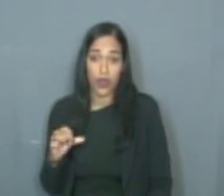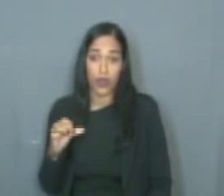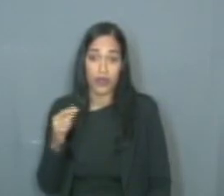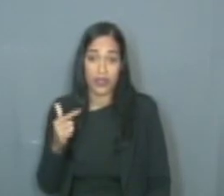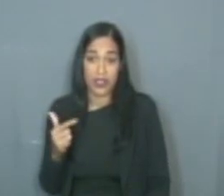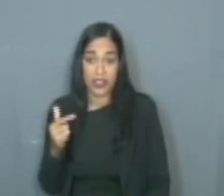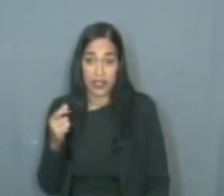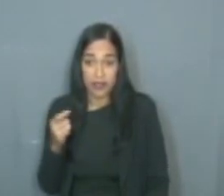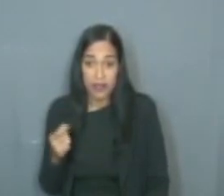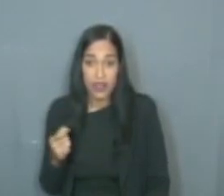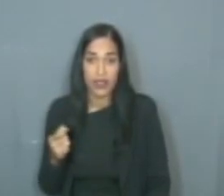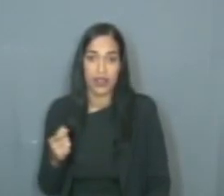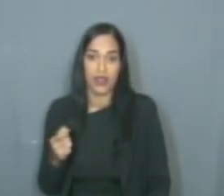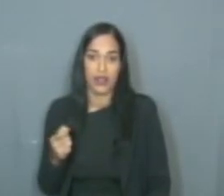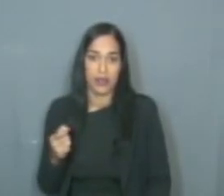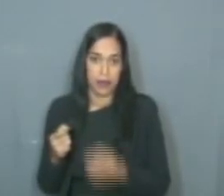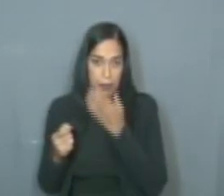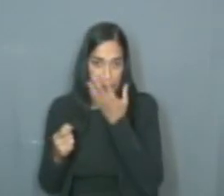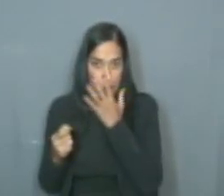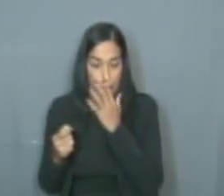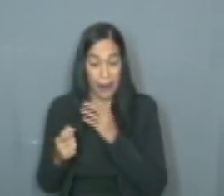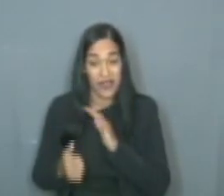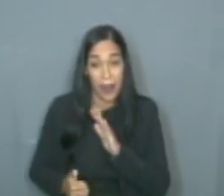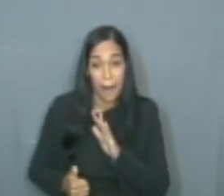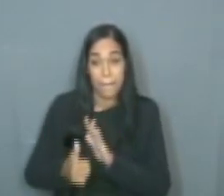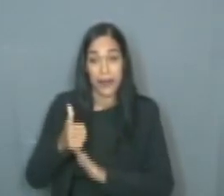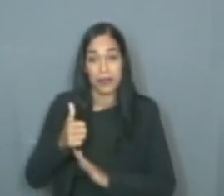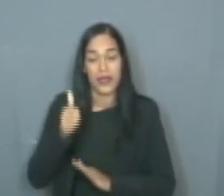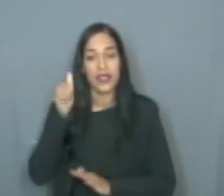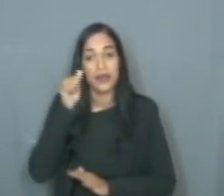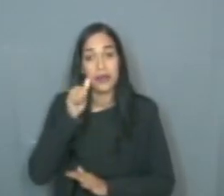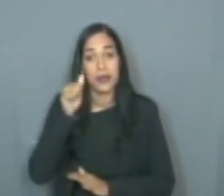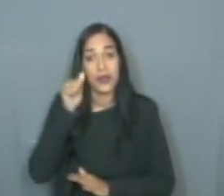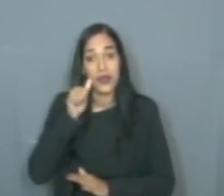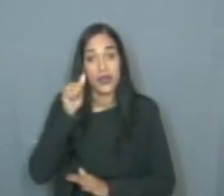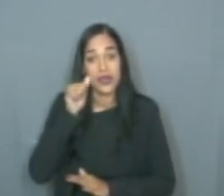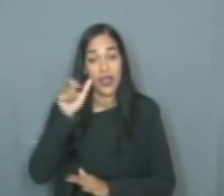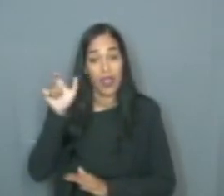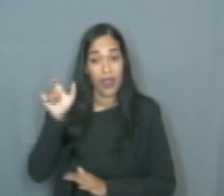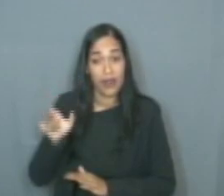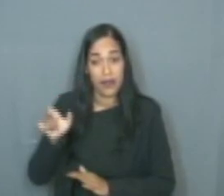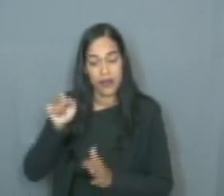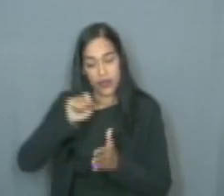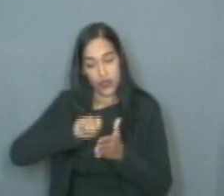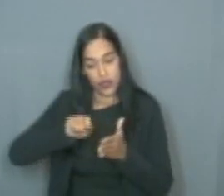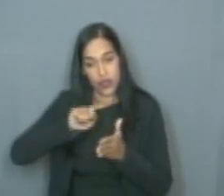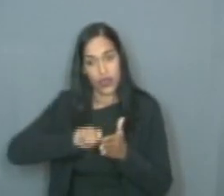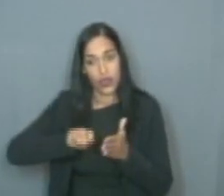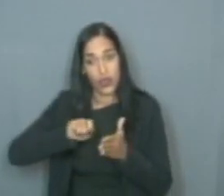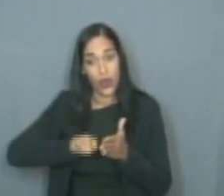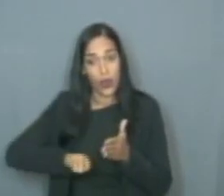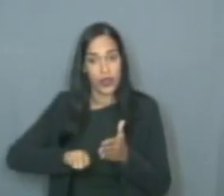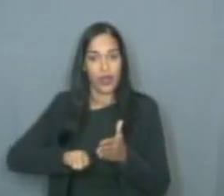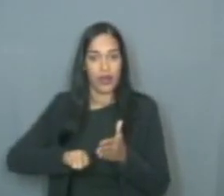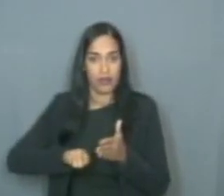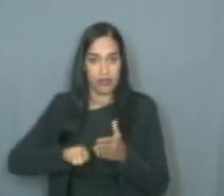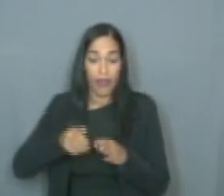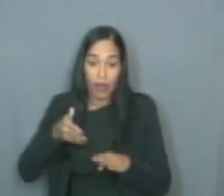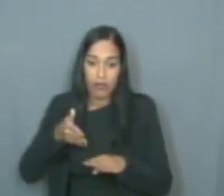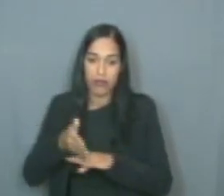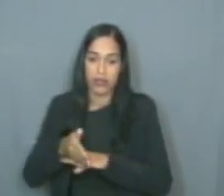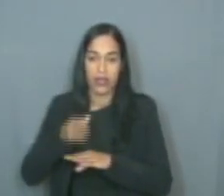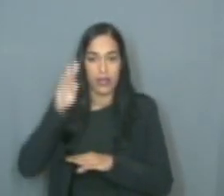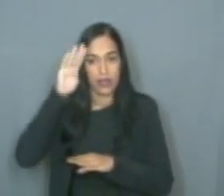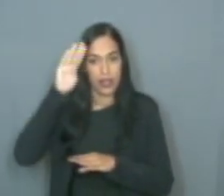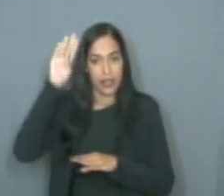1920, recebido a primeira mulher escritora a entrar numa academia,